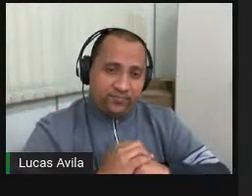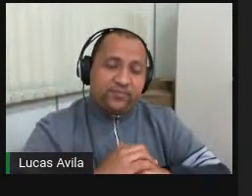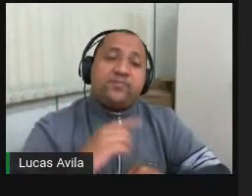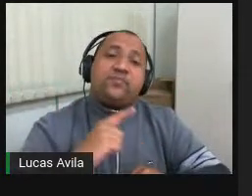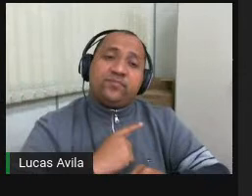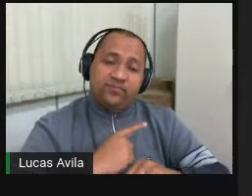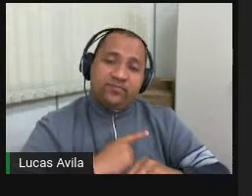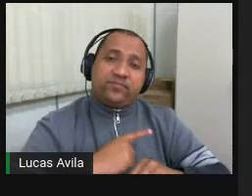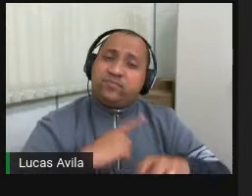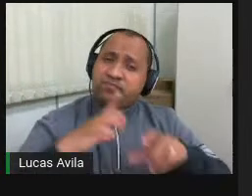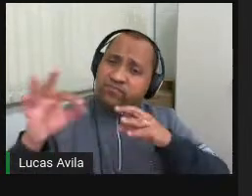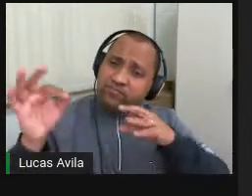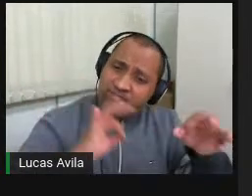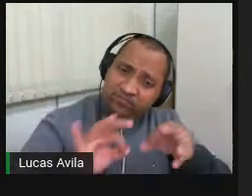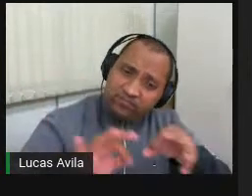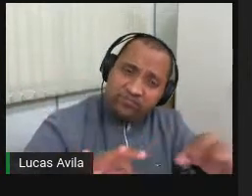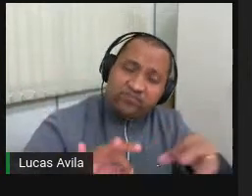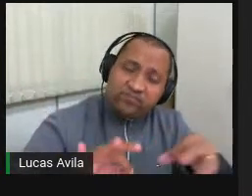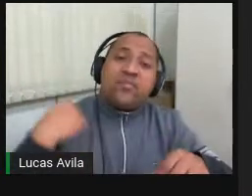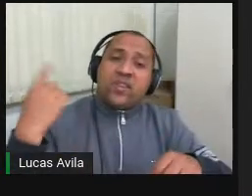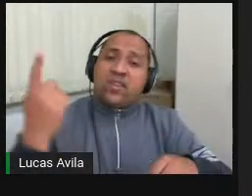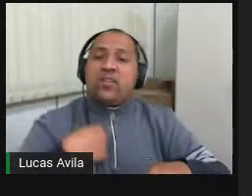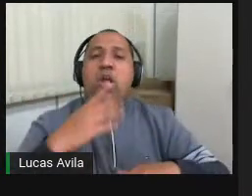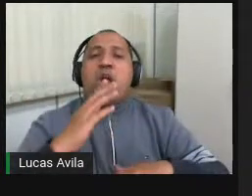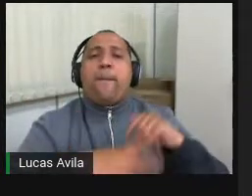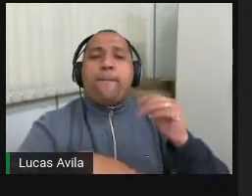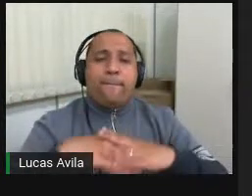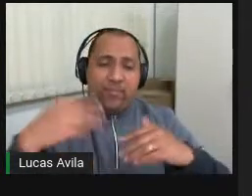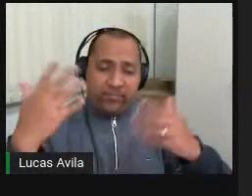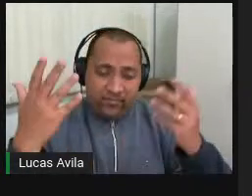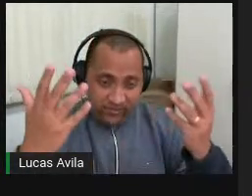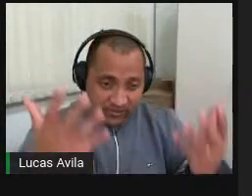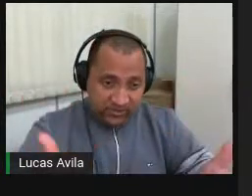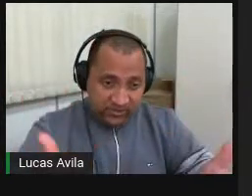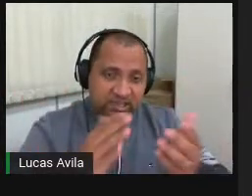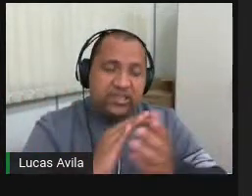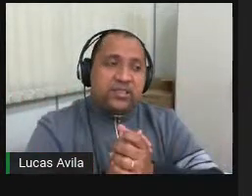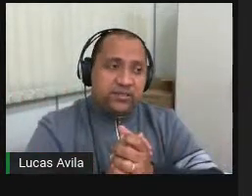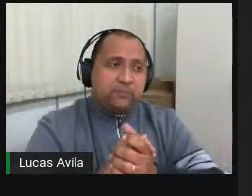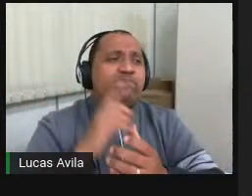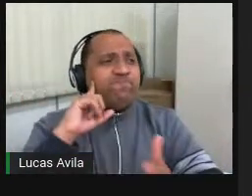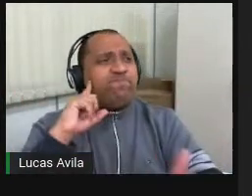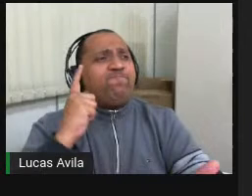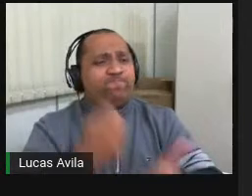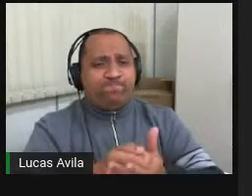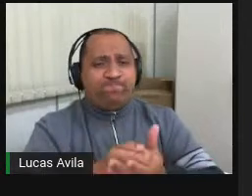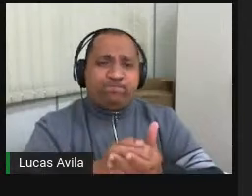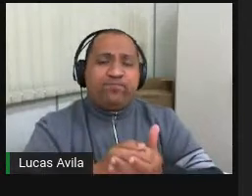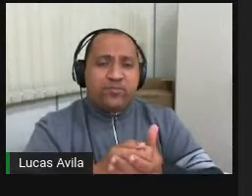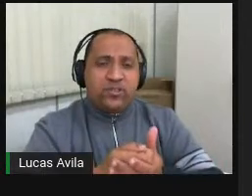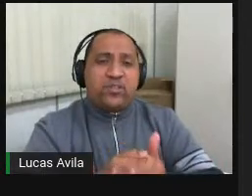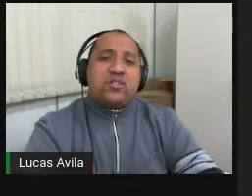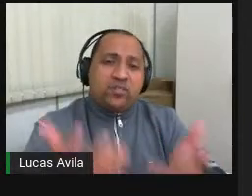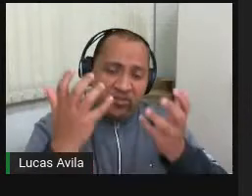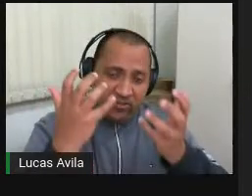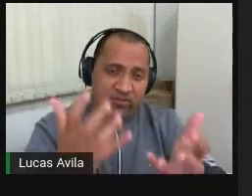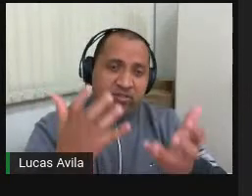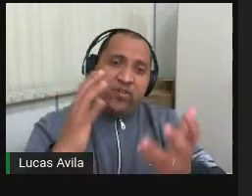do projeto que está na nossa mão é a tomada de decisão. Queremos um